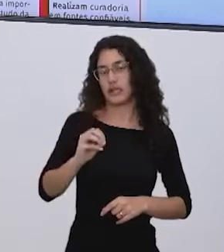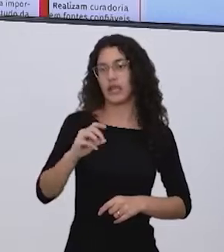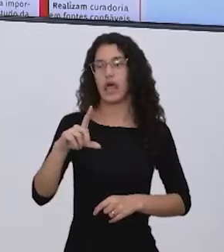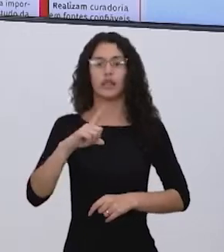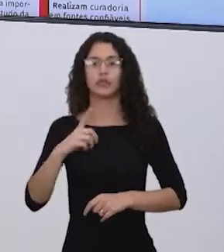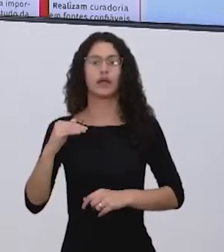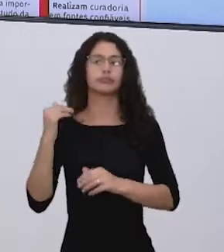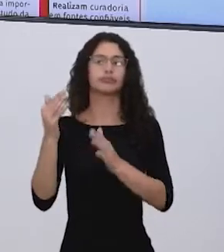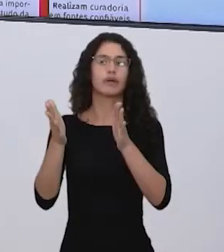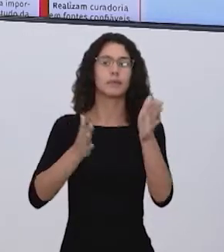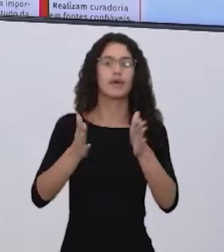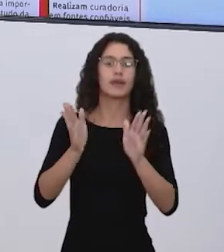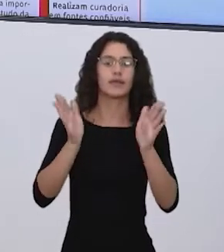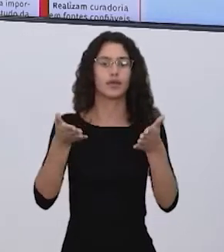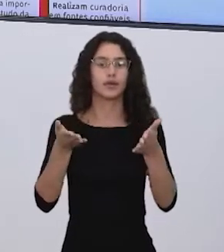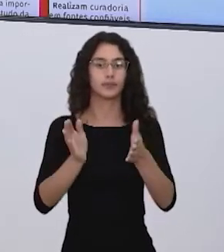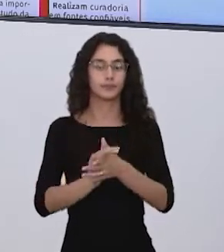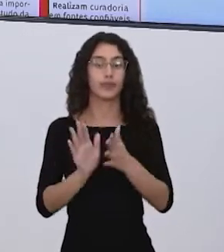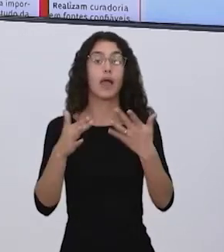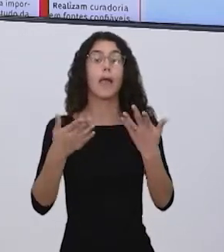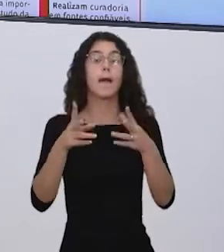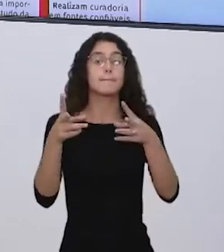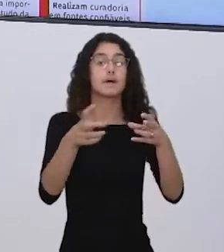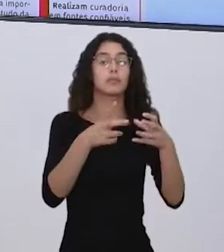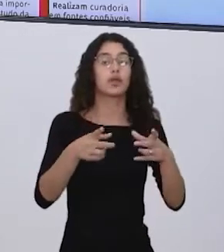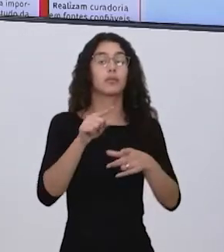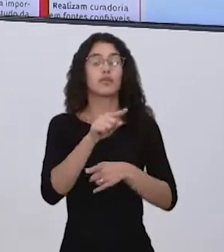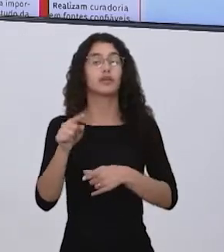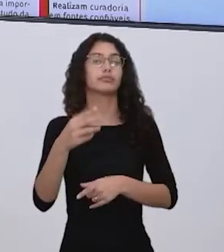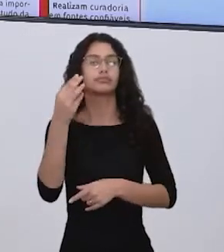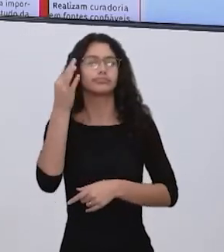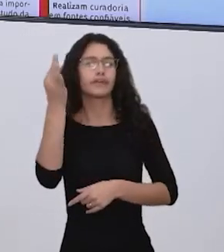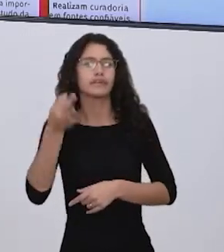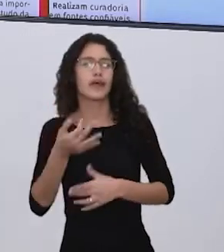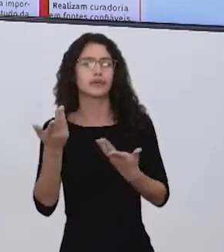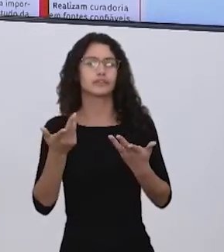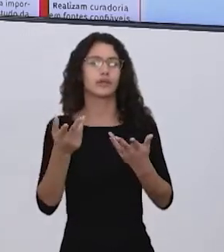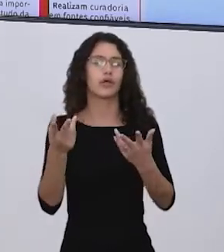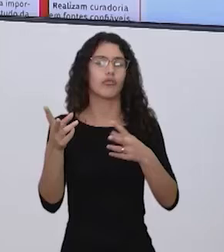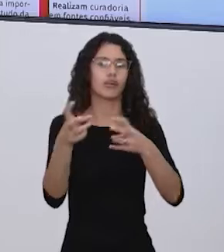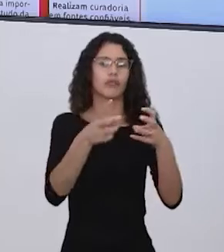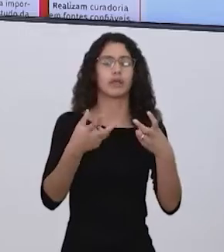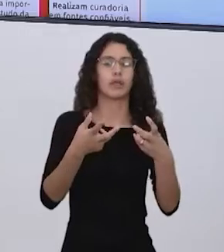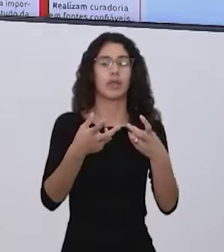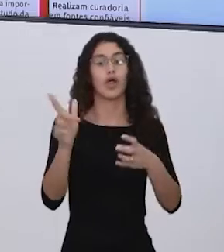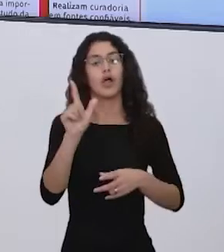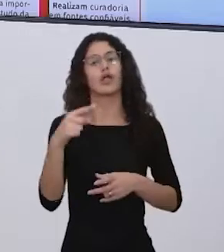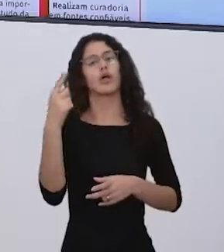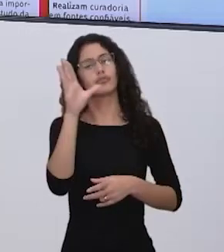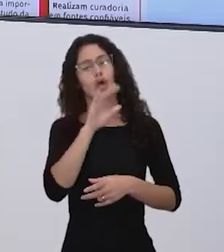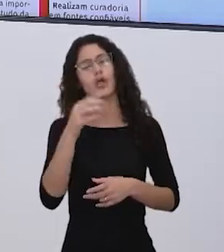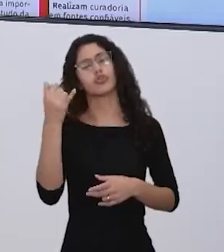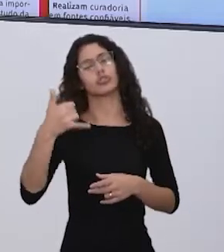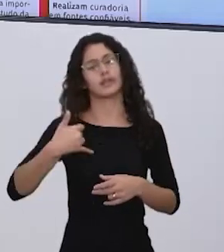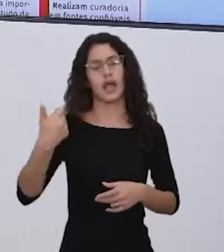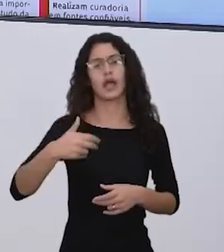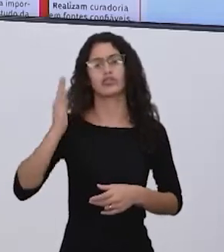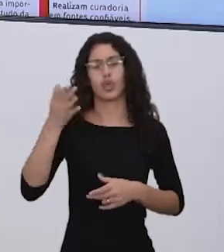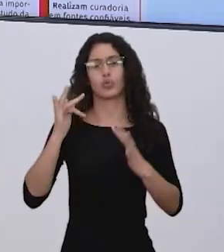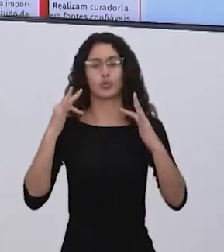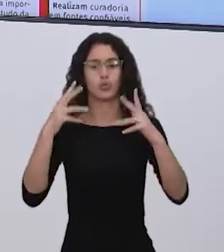não está nessa fase. Vai ser uma perspectiva que para você não vai fazer tanto sentido. É claro, a gente falou sobre idade adulta, a gente falou